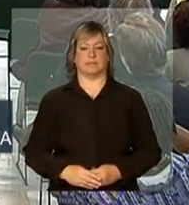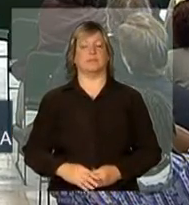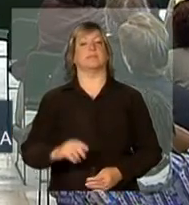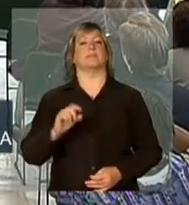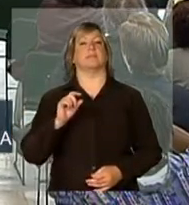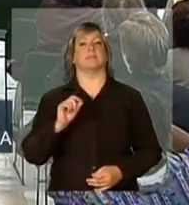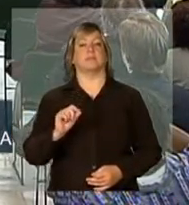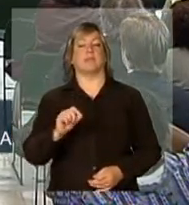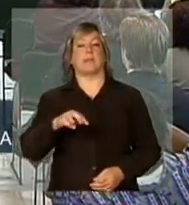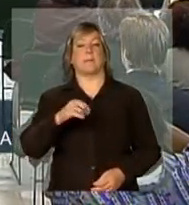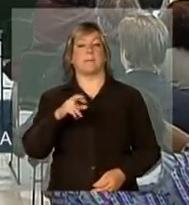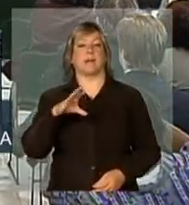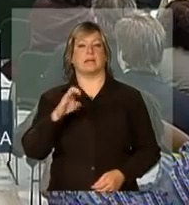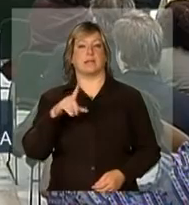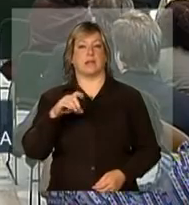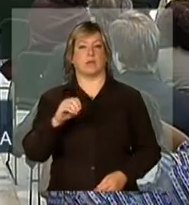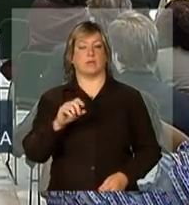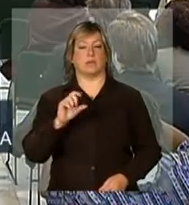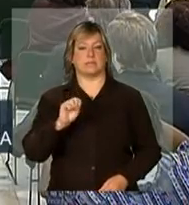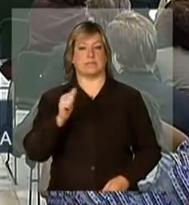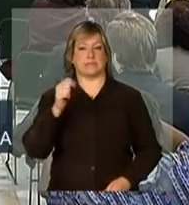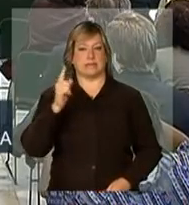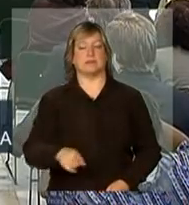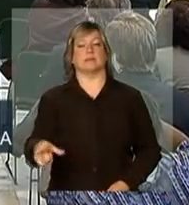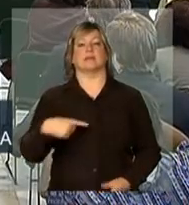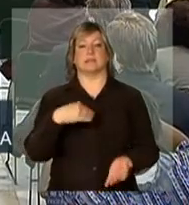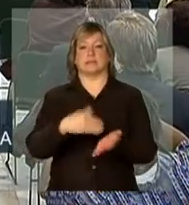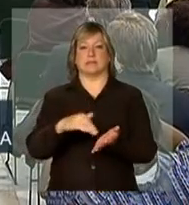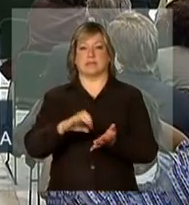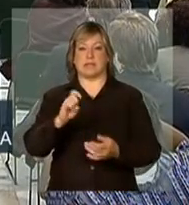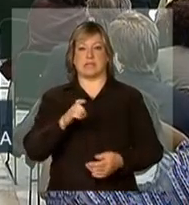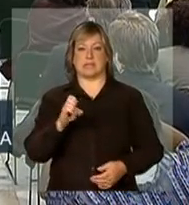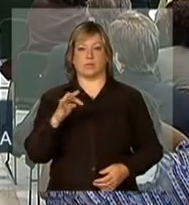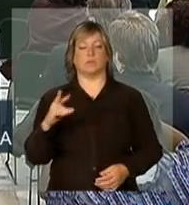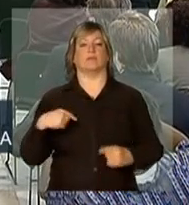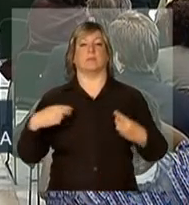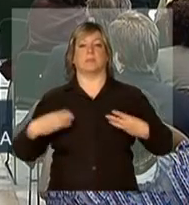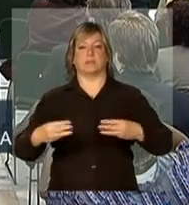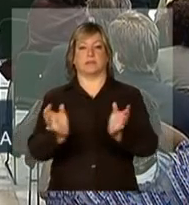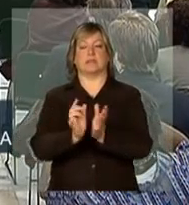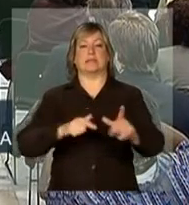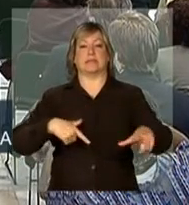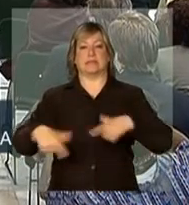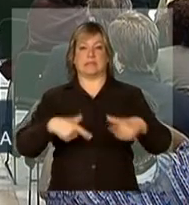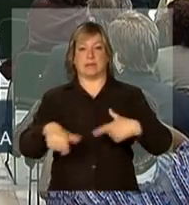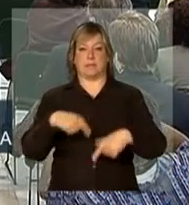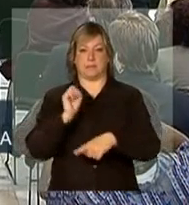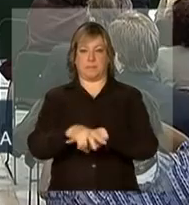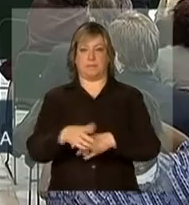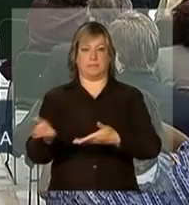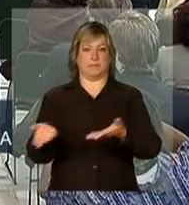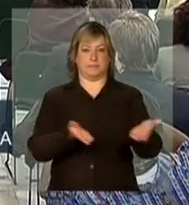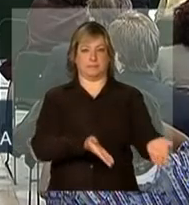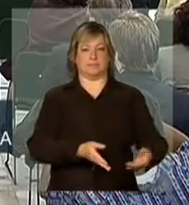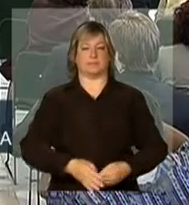Senr. Marcelo Aguiar dos Santos Sá, secretário executivo do Ministério do Trabalho e Emprego.